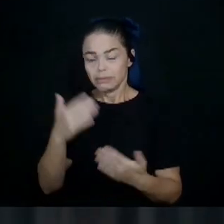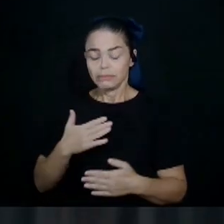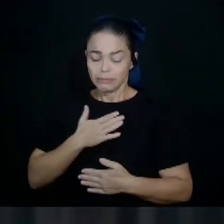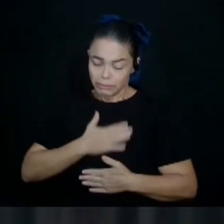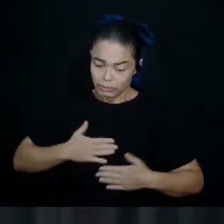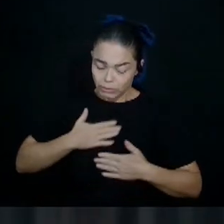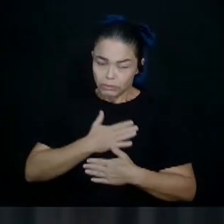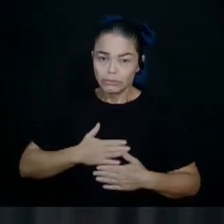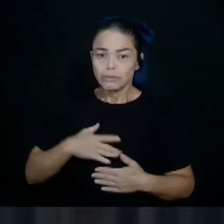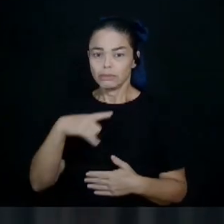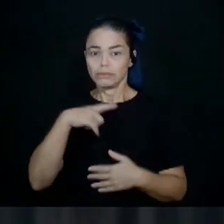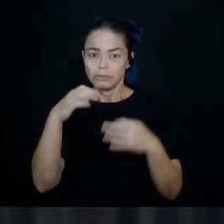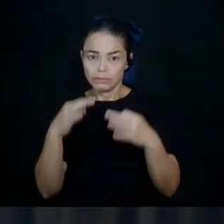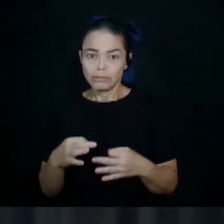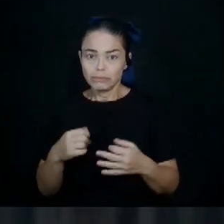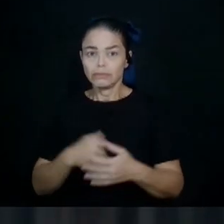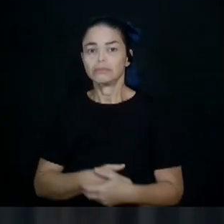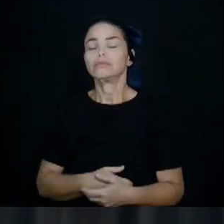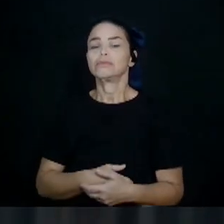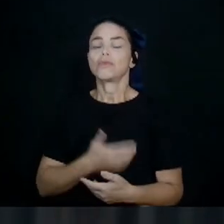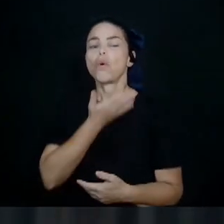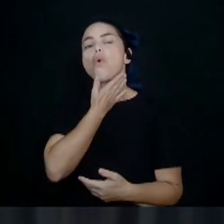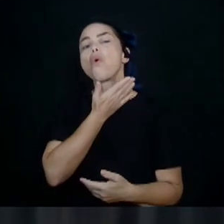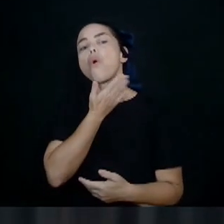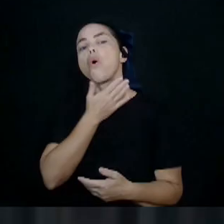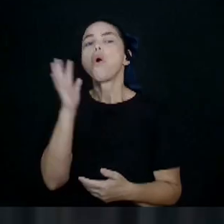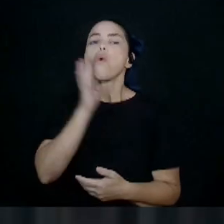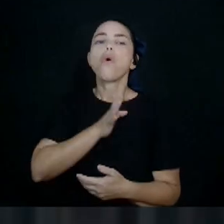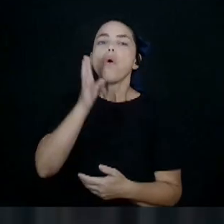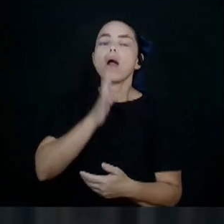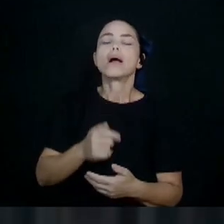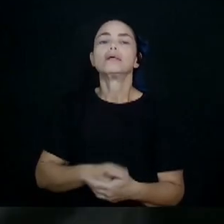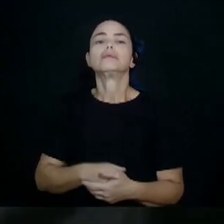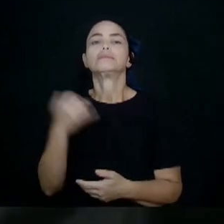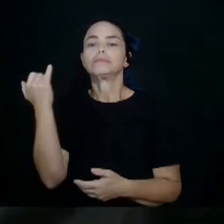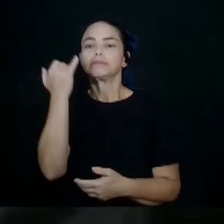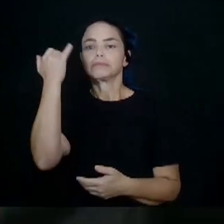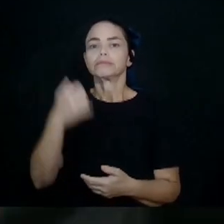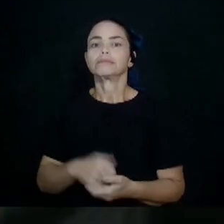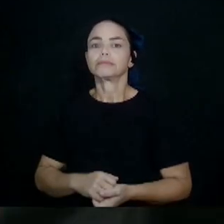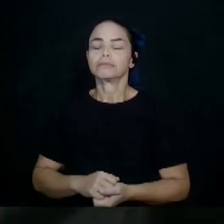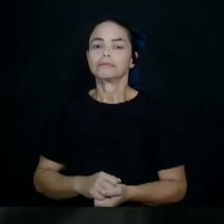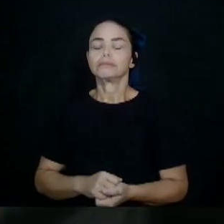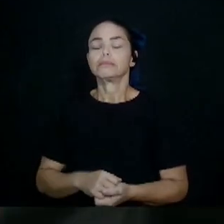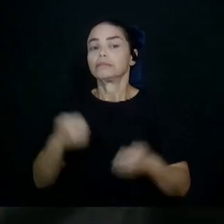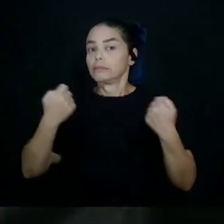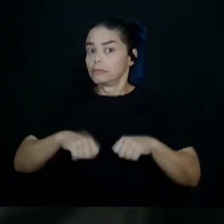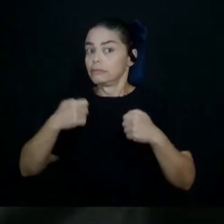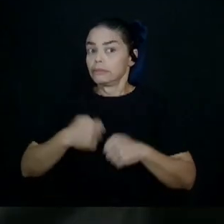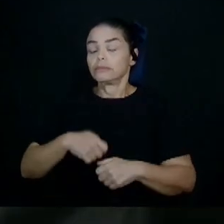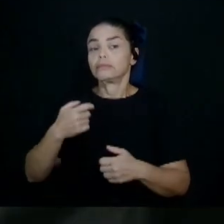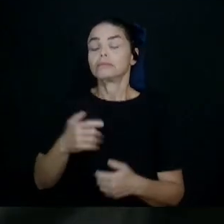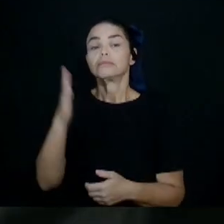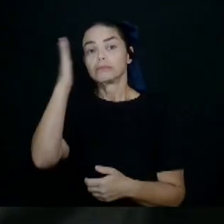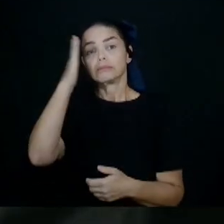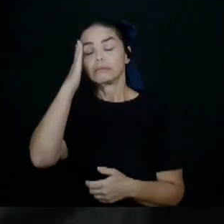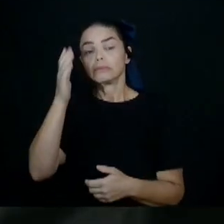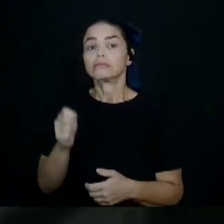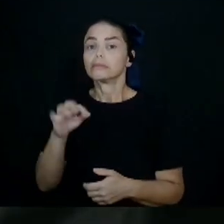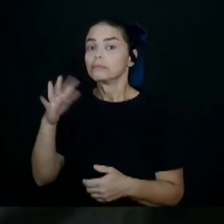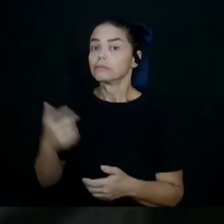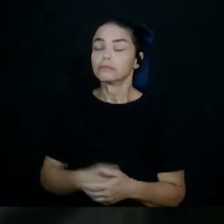e tenho certeza que hoje vai ser um papo super esclarecedor e importante aqui. A gente precisa entender o que acontece conosco com essa mania